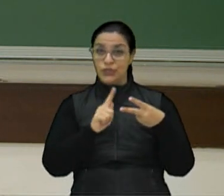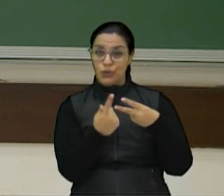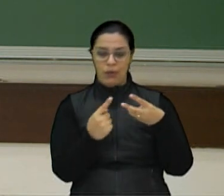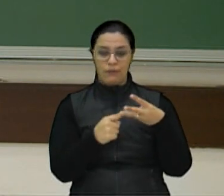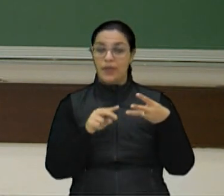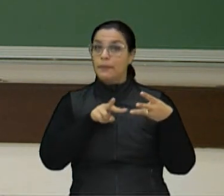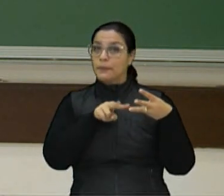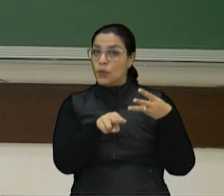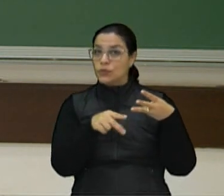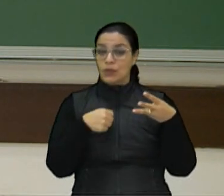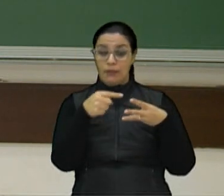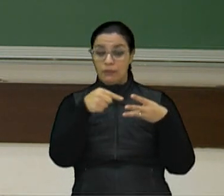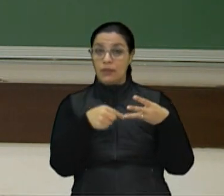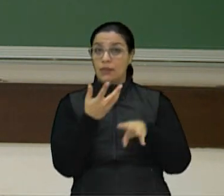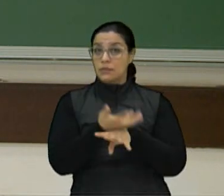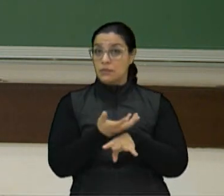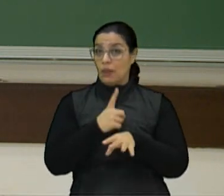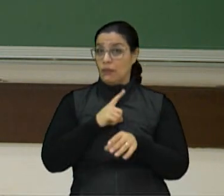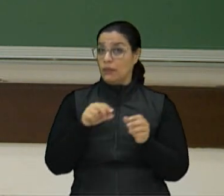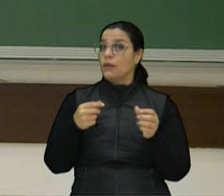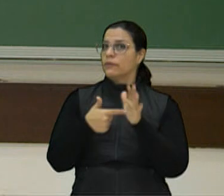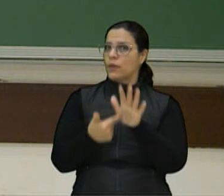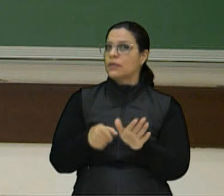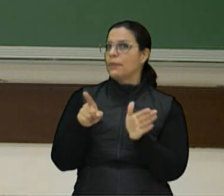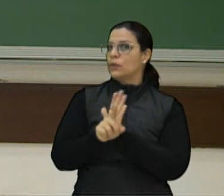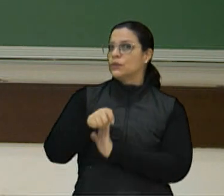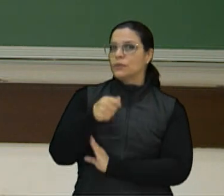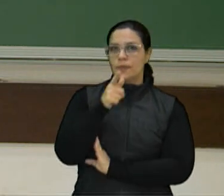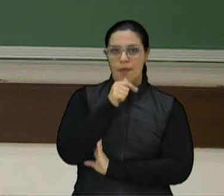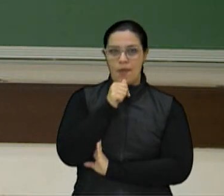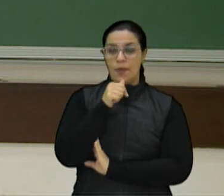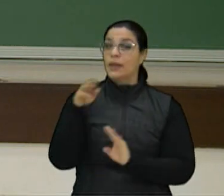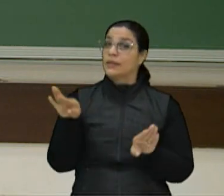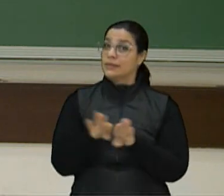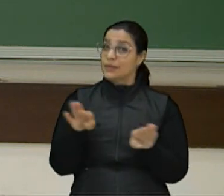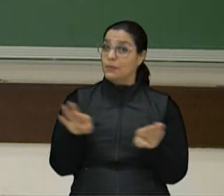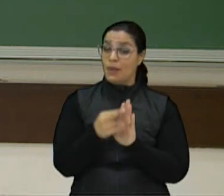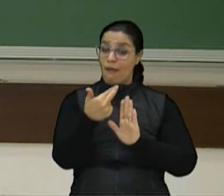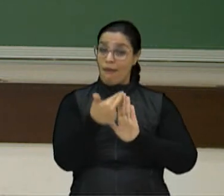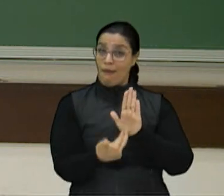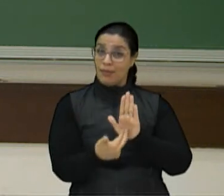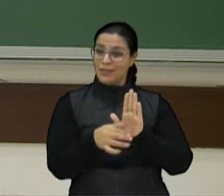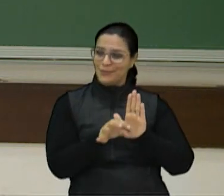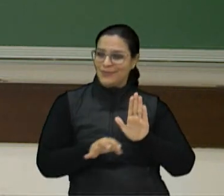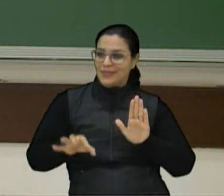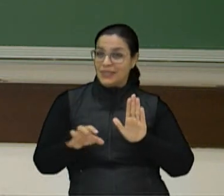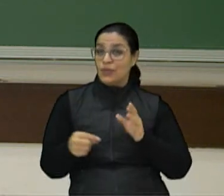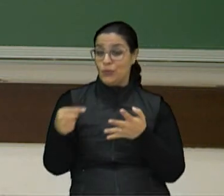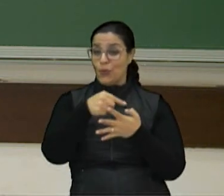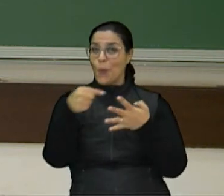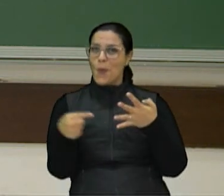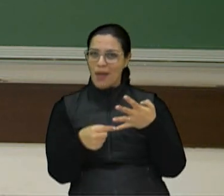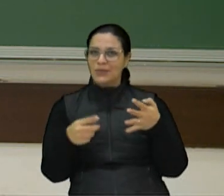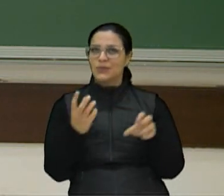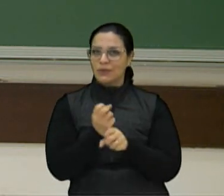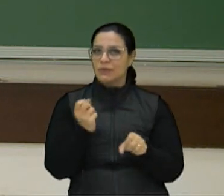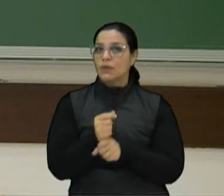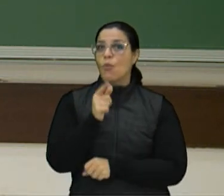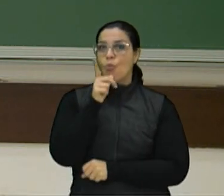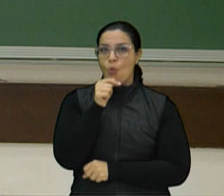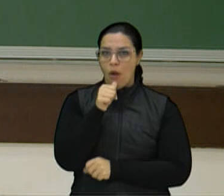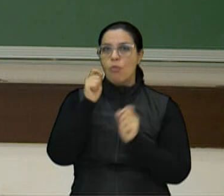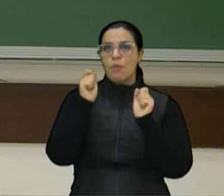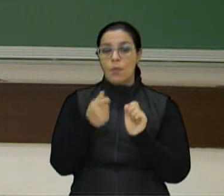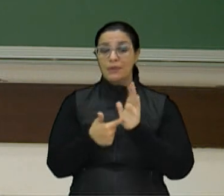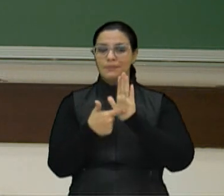três disciplinas, e ainda pensando na redação como uma área isolada, daí vai dar 4, a água